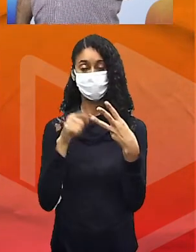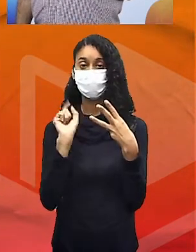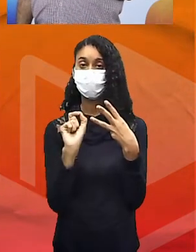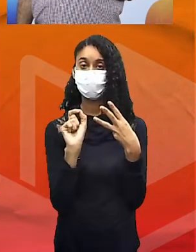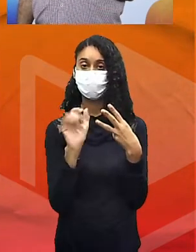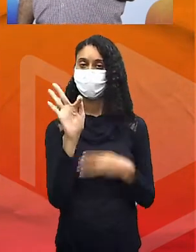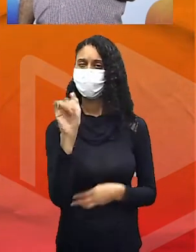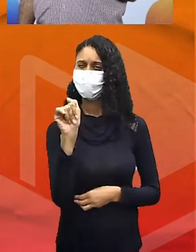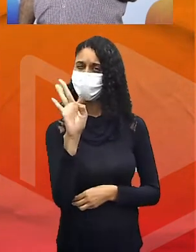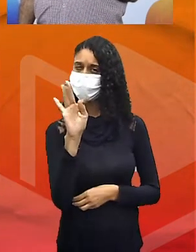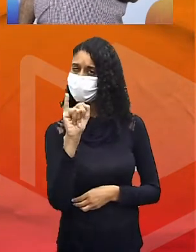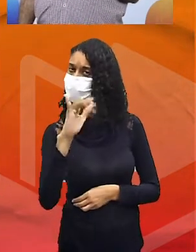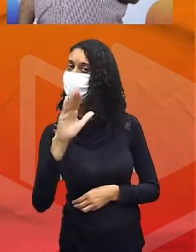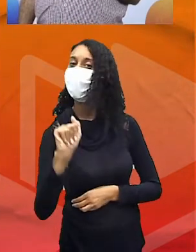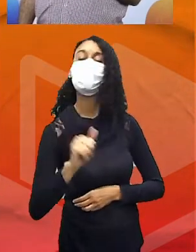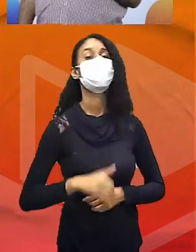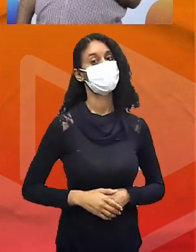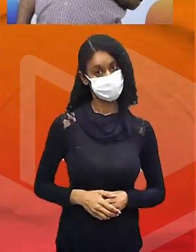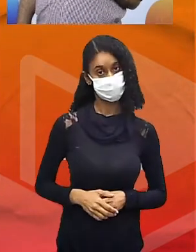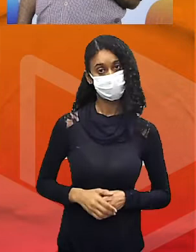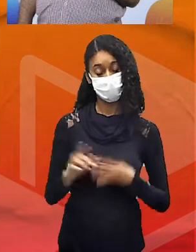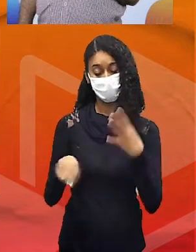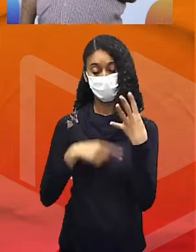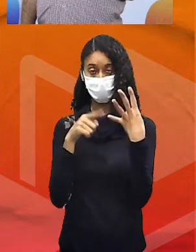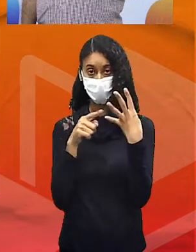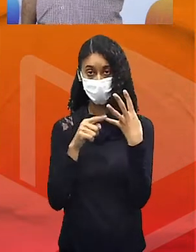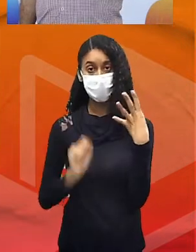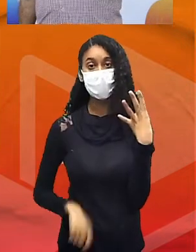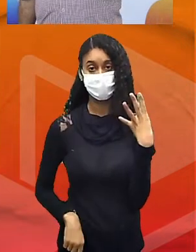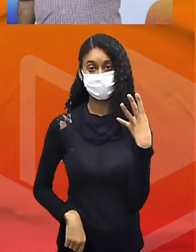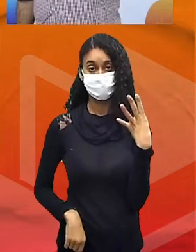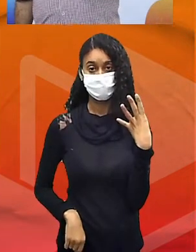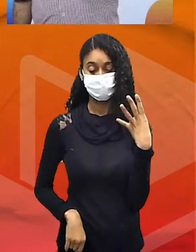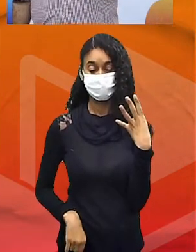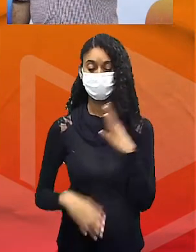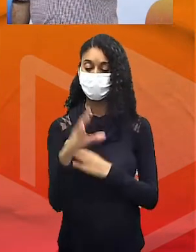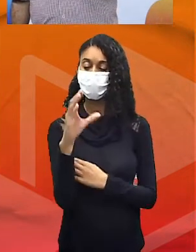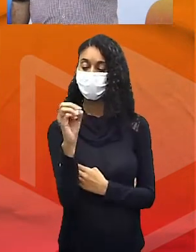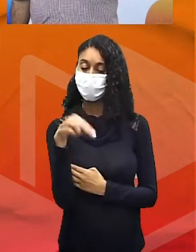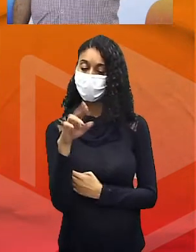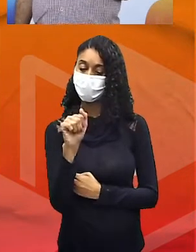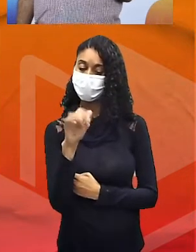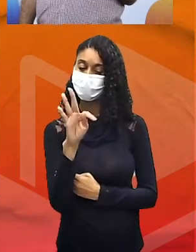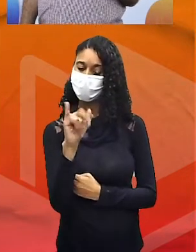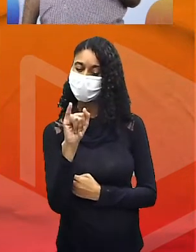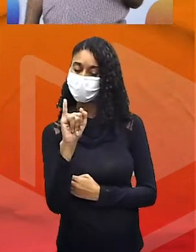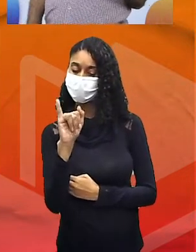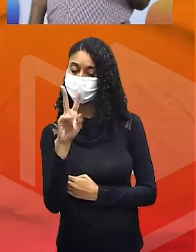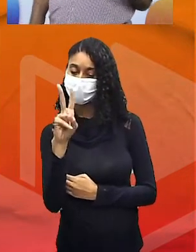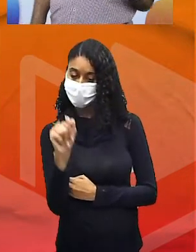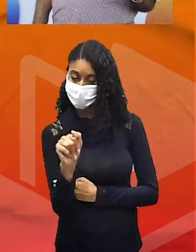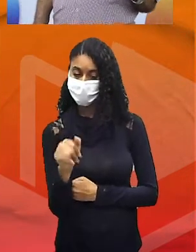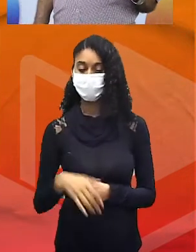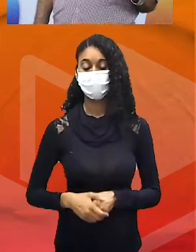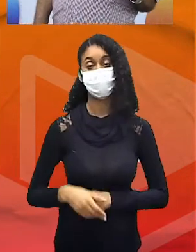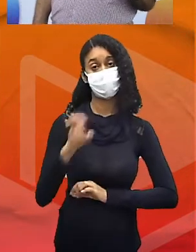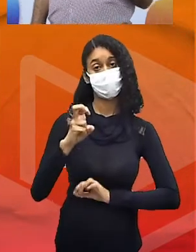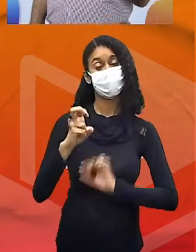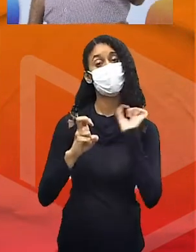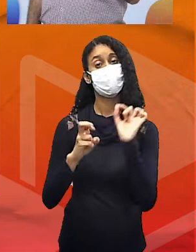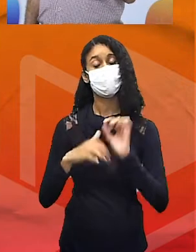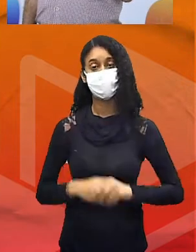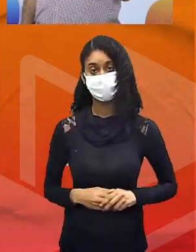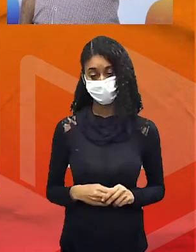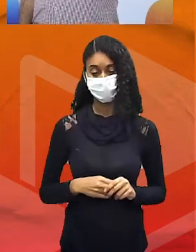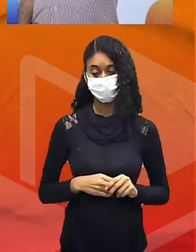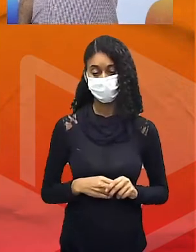função fática. Quarto, função conativa. Quinto, função